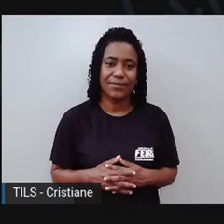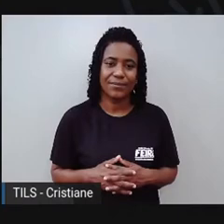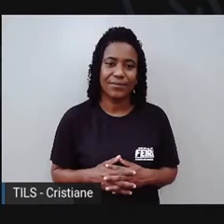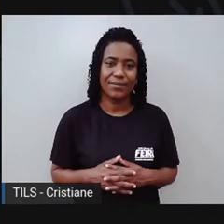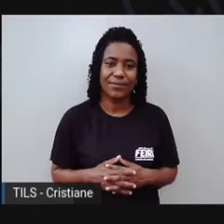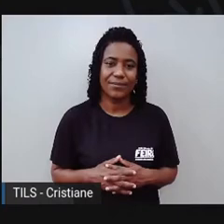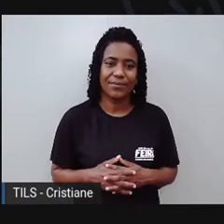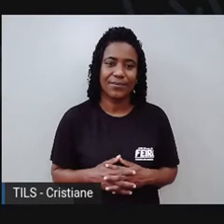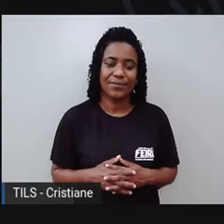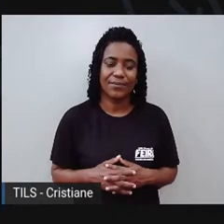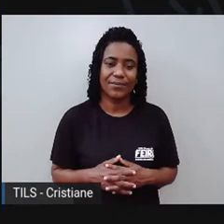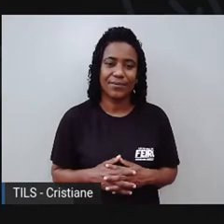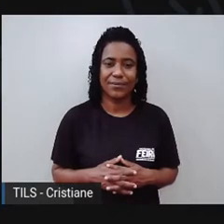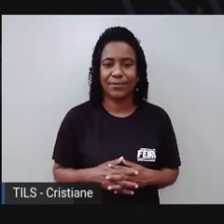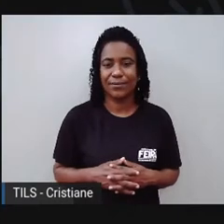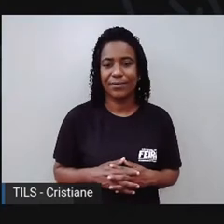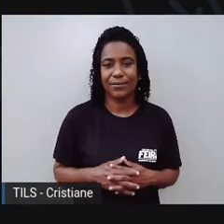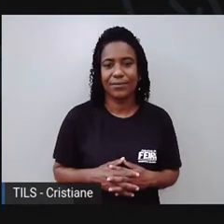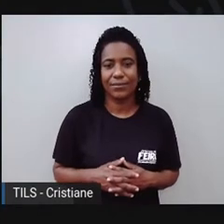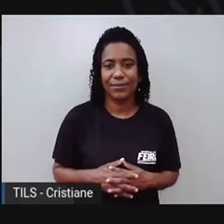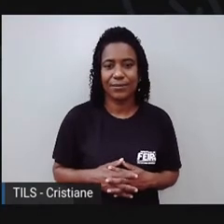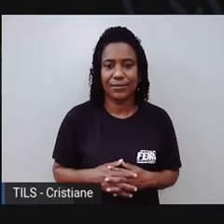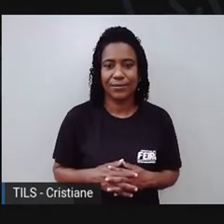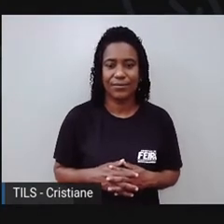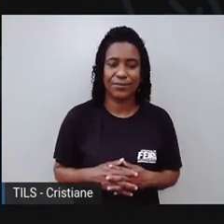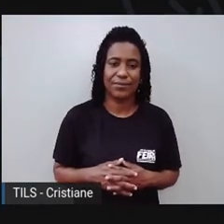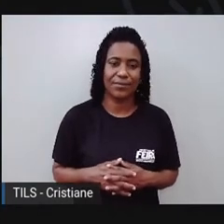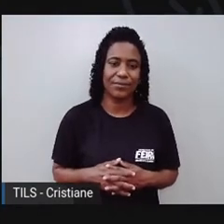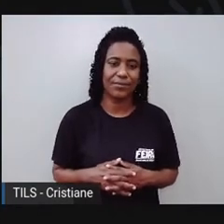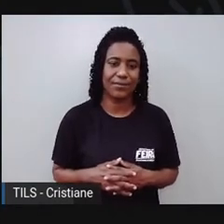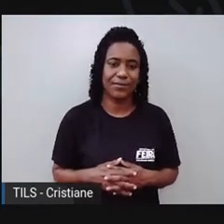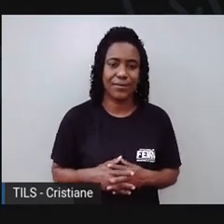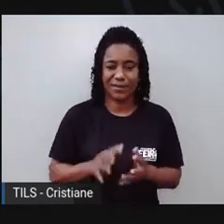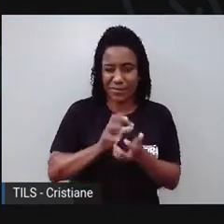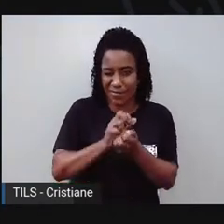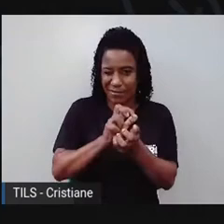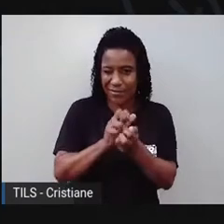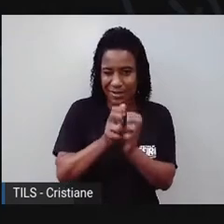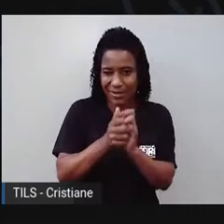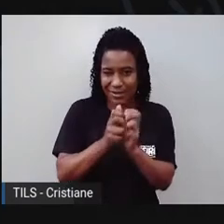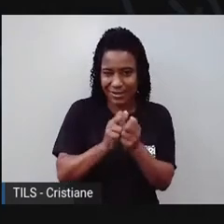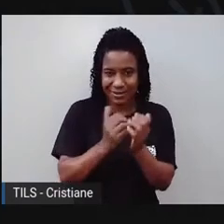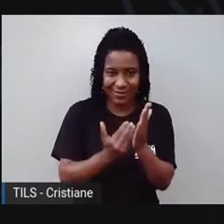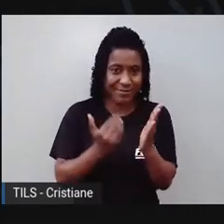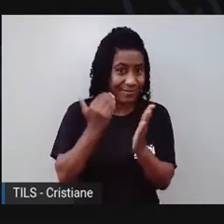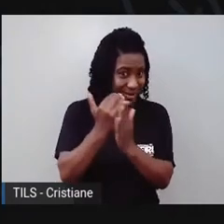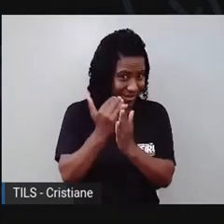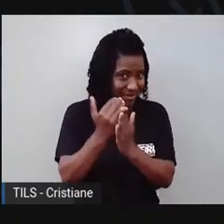Mais uma amassadinha.